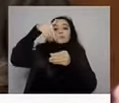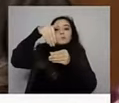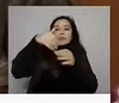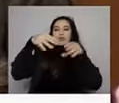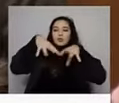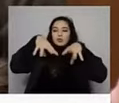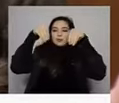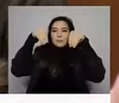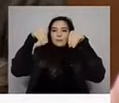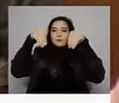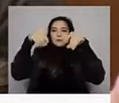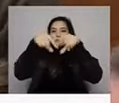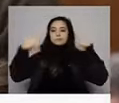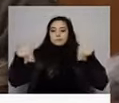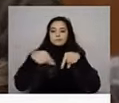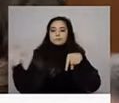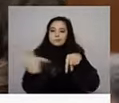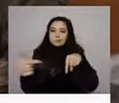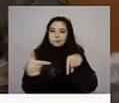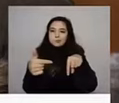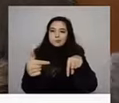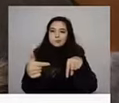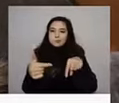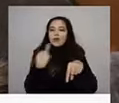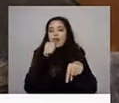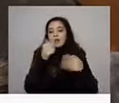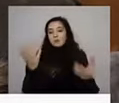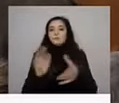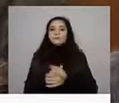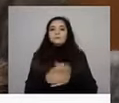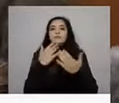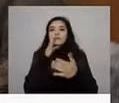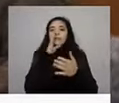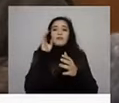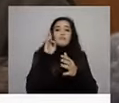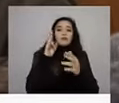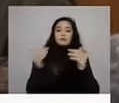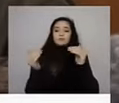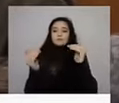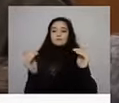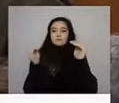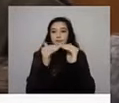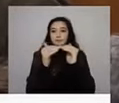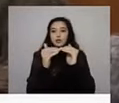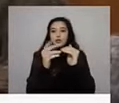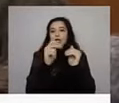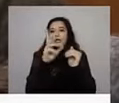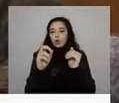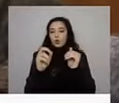valores, caso eles existam, caso tenham tomado conhecimento deles, por acaso não batem certo com os do erro de material que